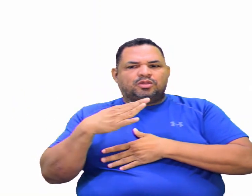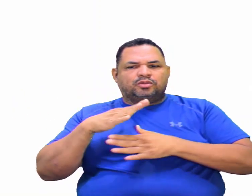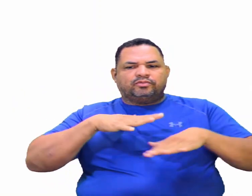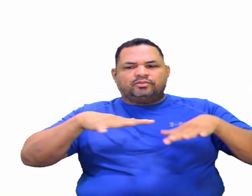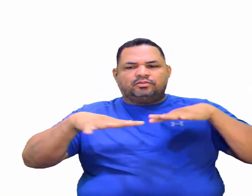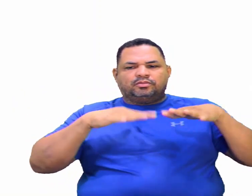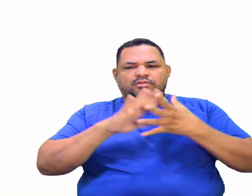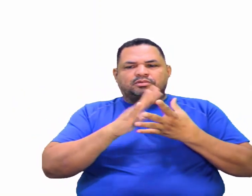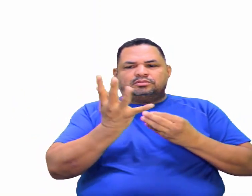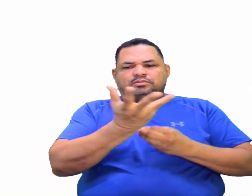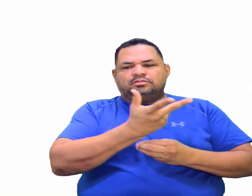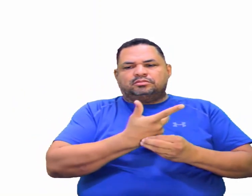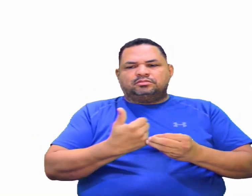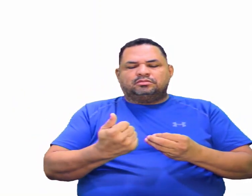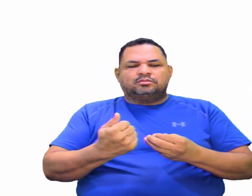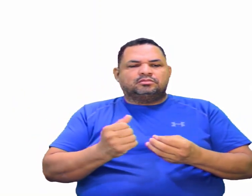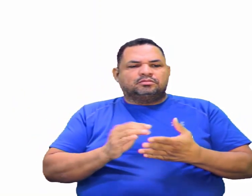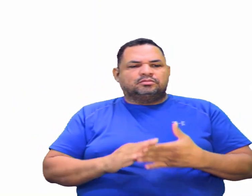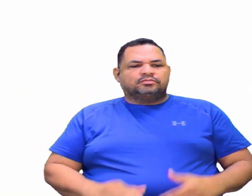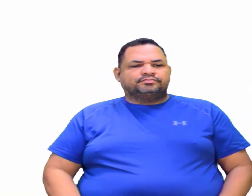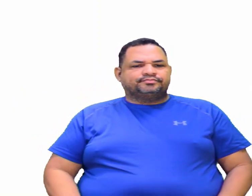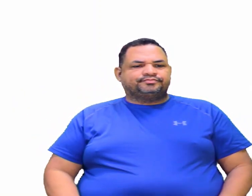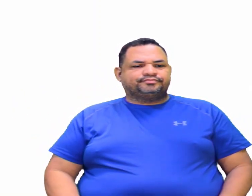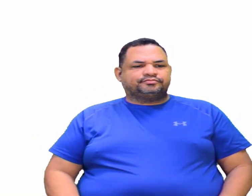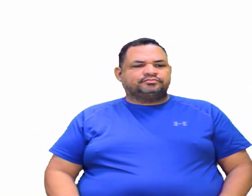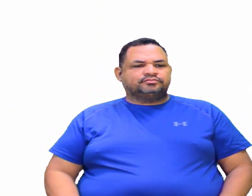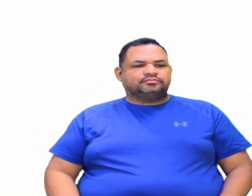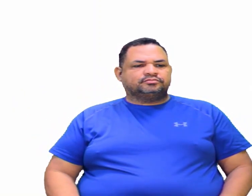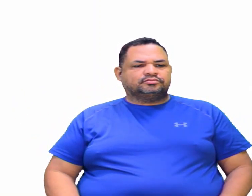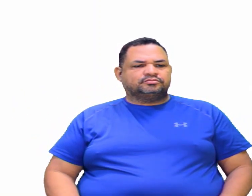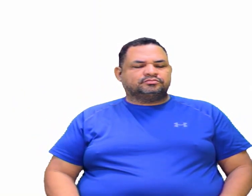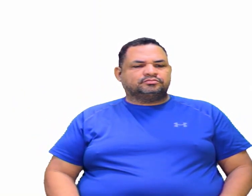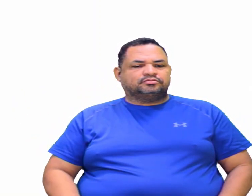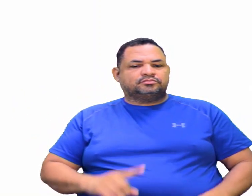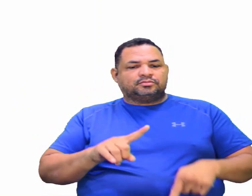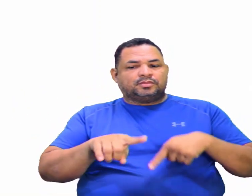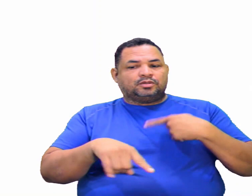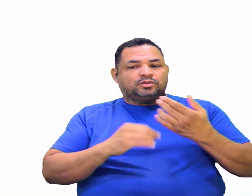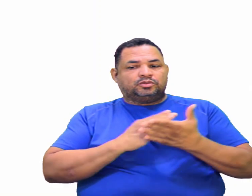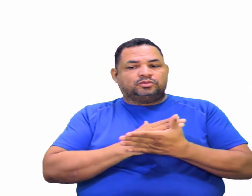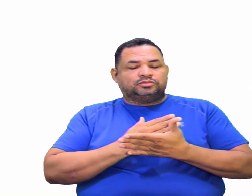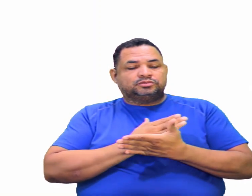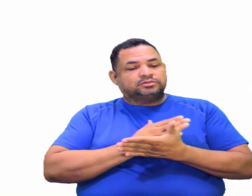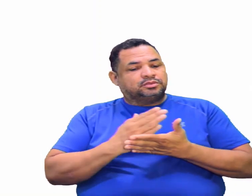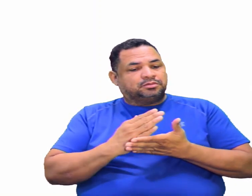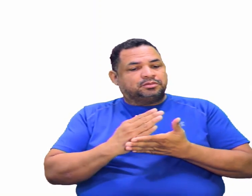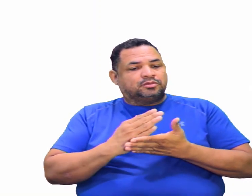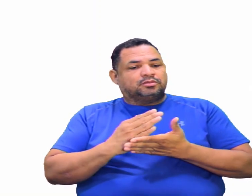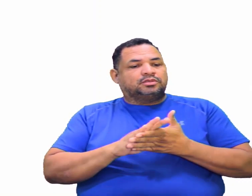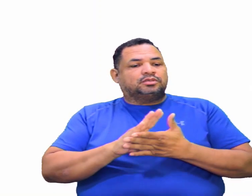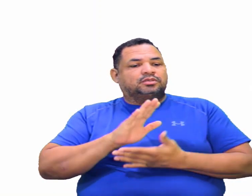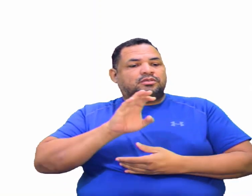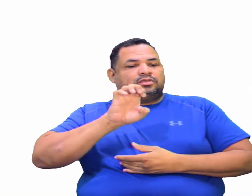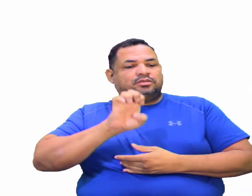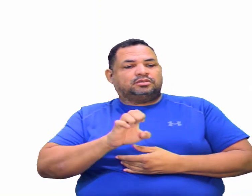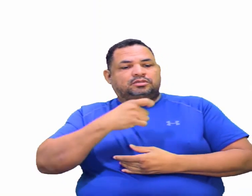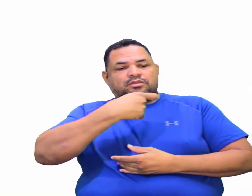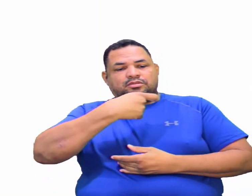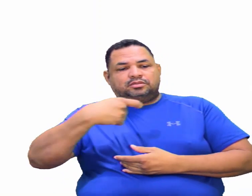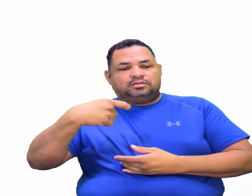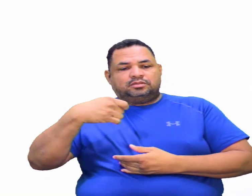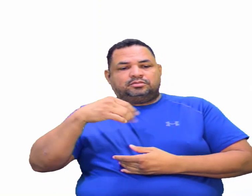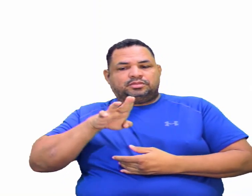Movimento E aí aí E aí então entra em jogo o expressionismo onde o artista